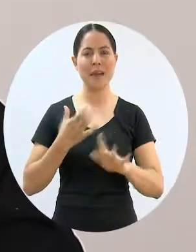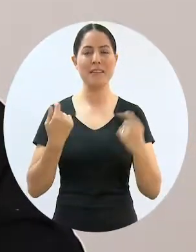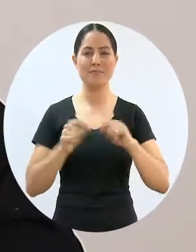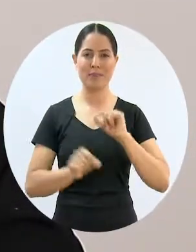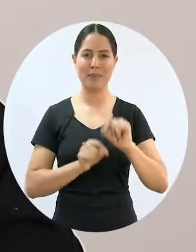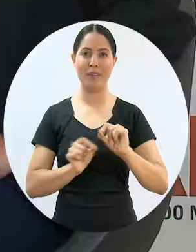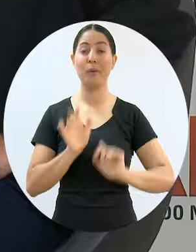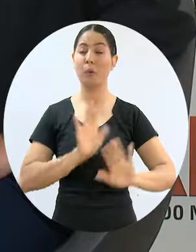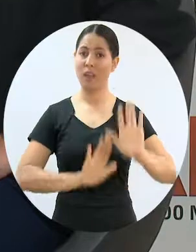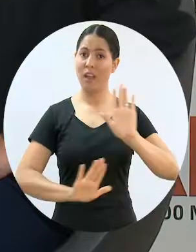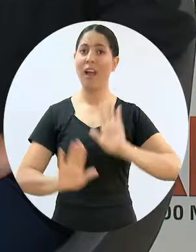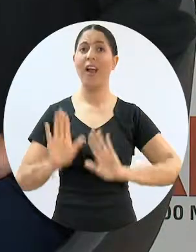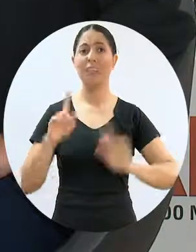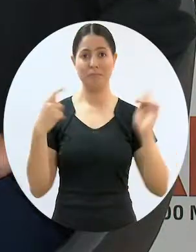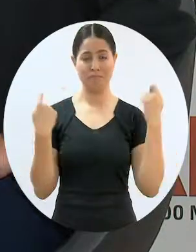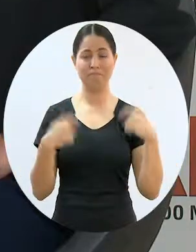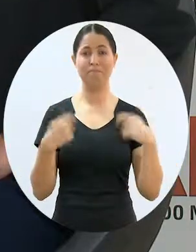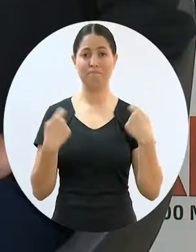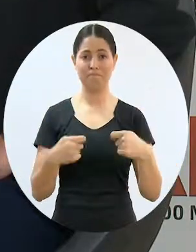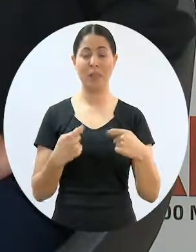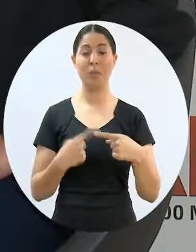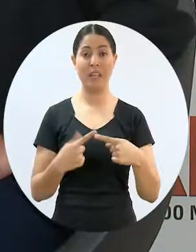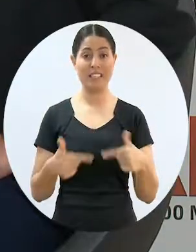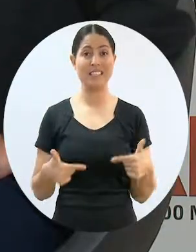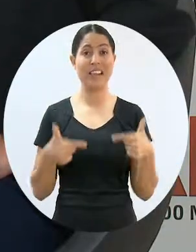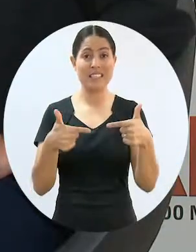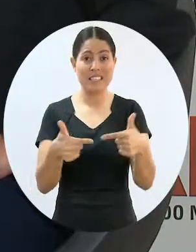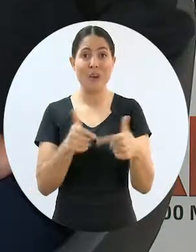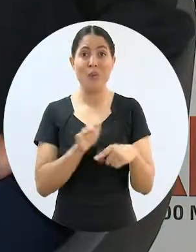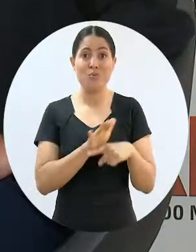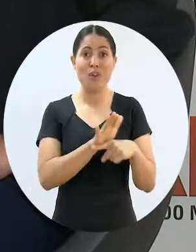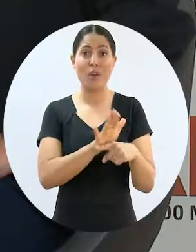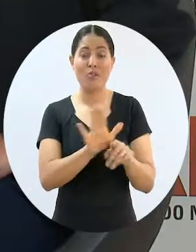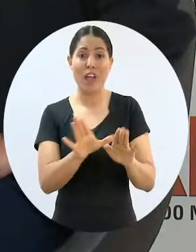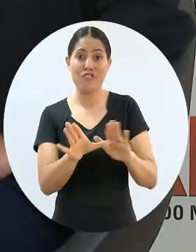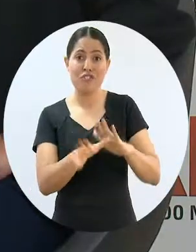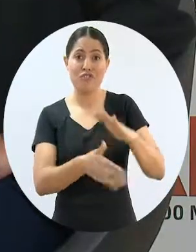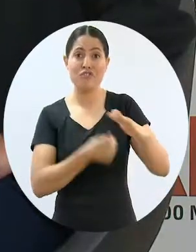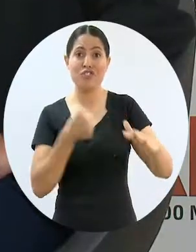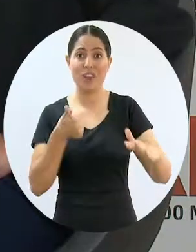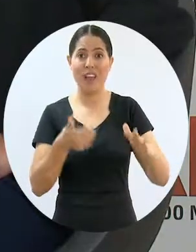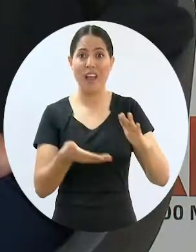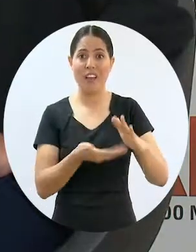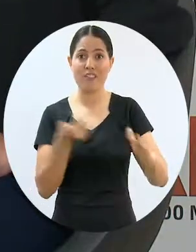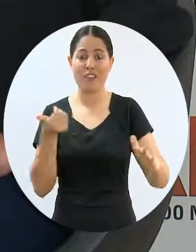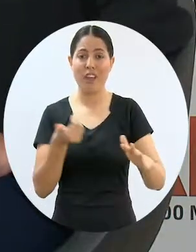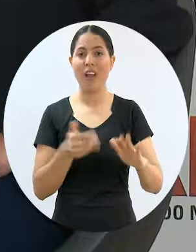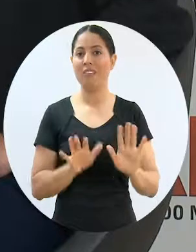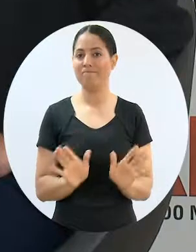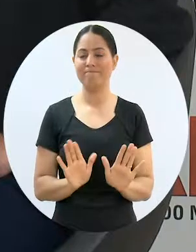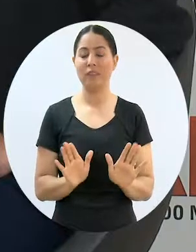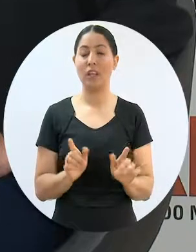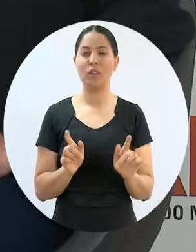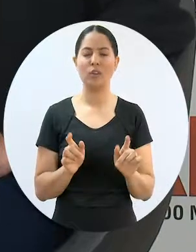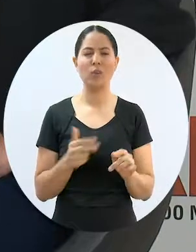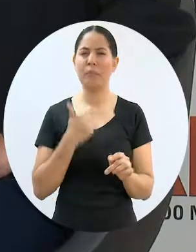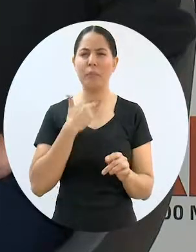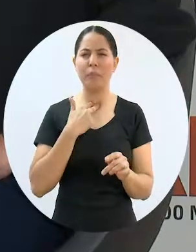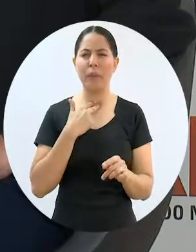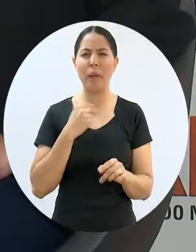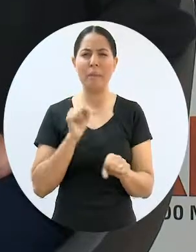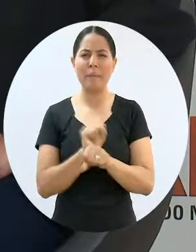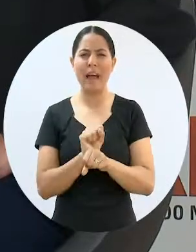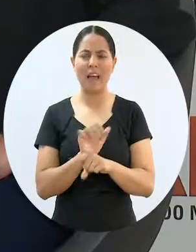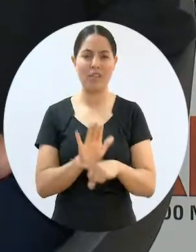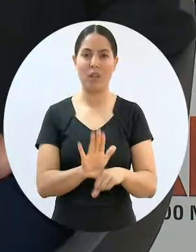muito cuidado com essa conduta de ajudar. Não é para as pessoas deixarem de ajudar, mas é para as